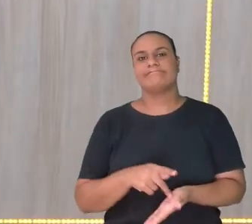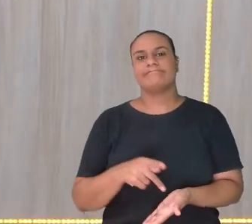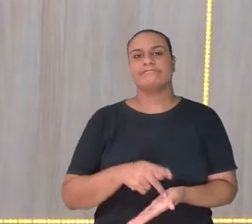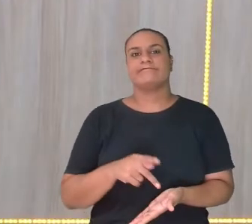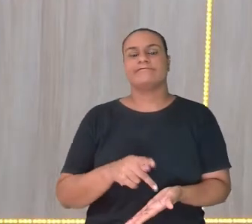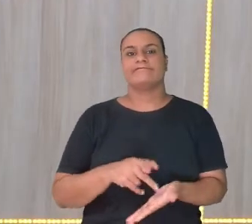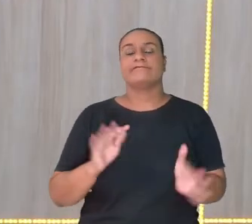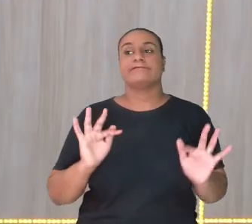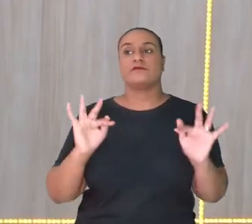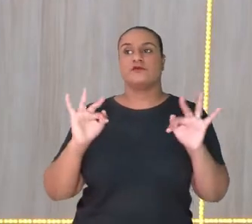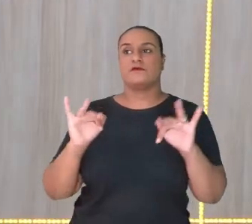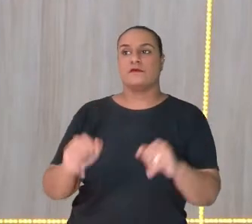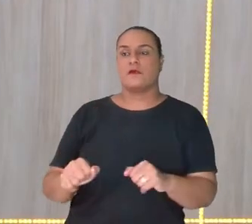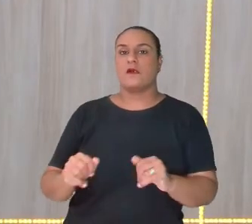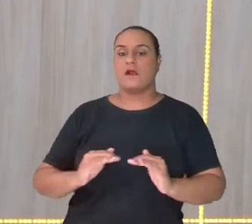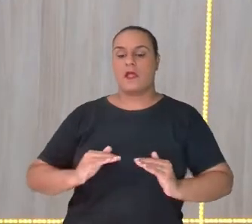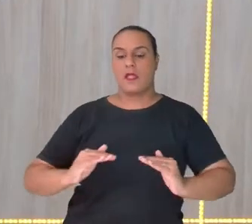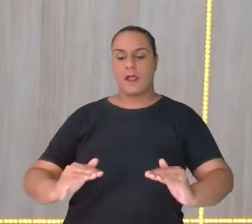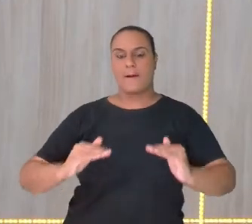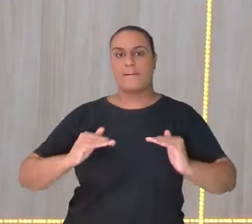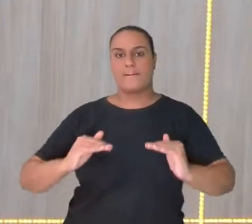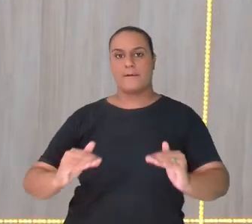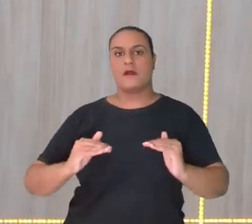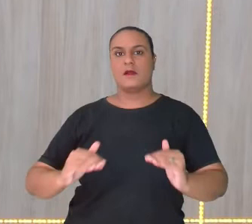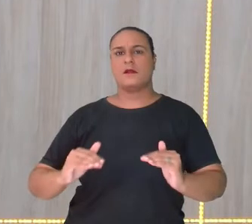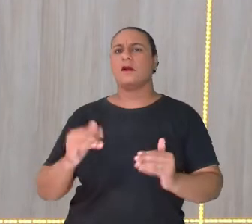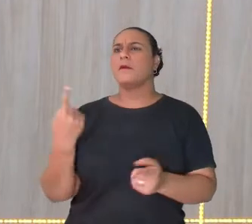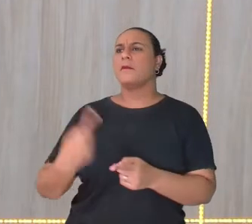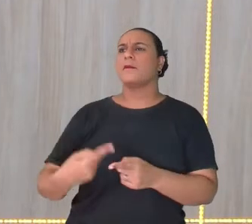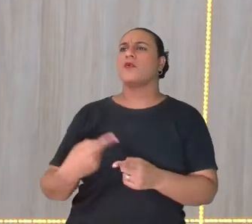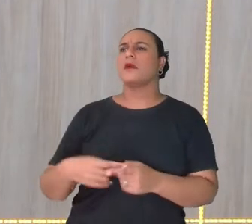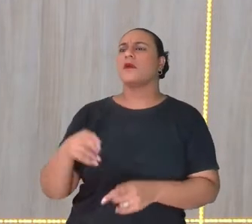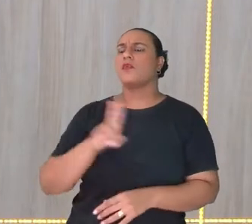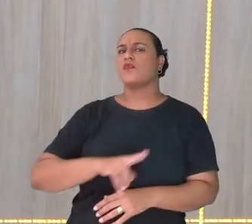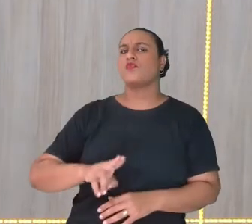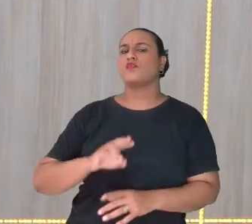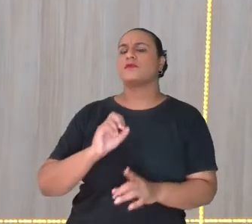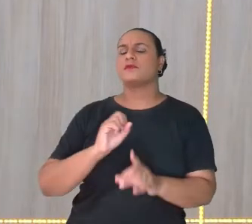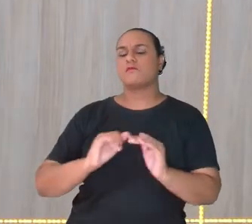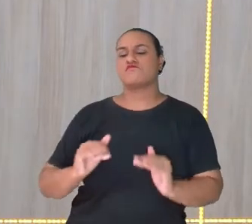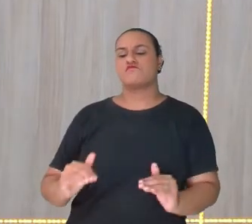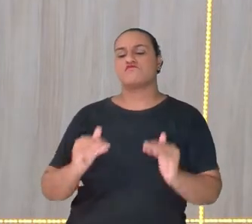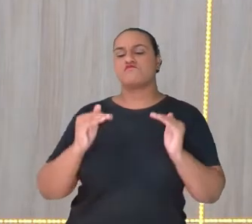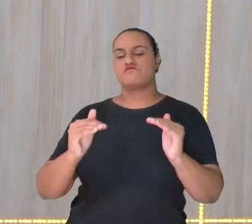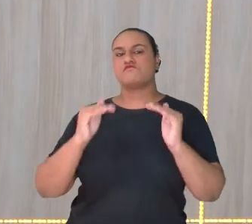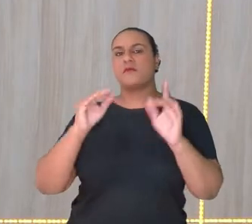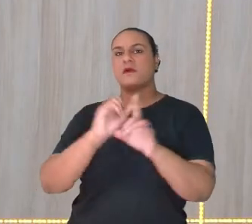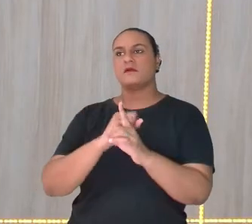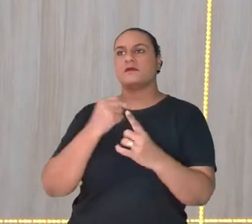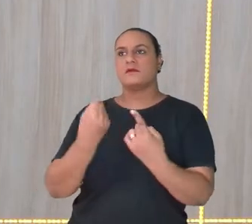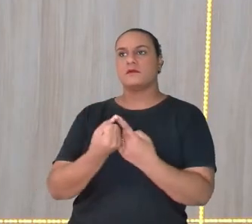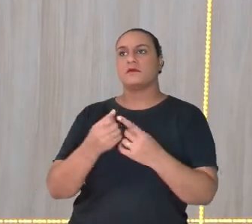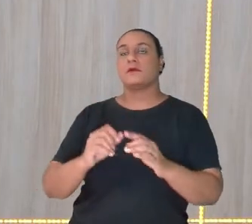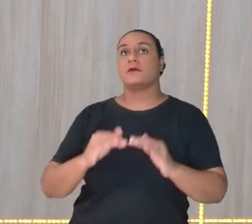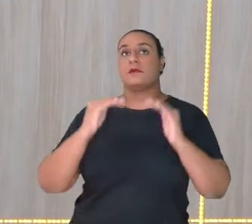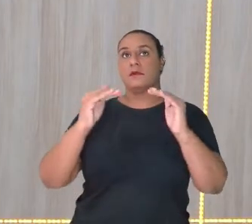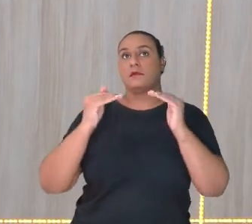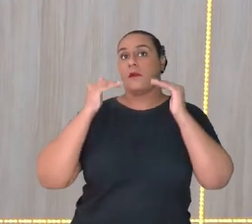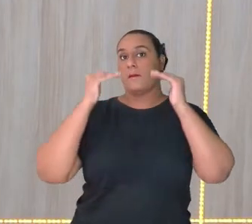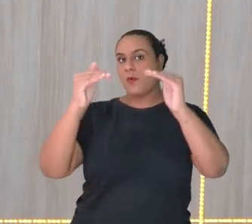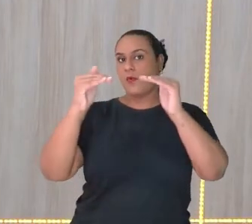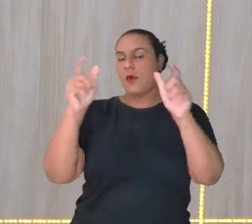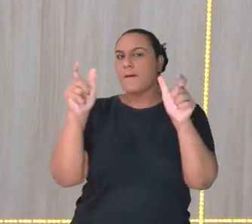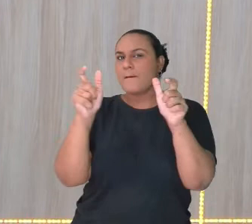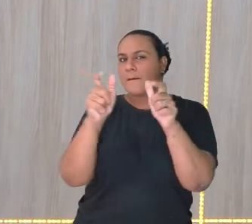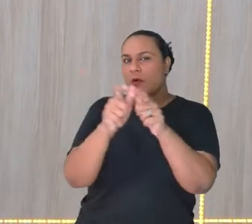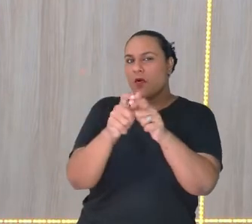E no final, ó, na base, veja, por que é que a gente usa a pirâmide social? Observa, quem está no topo é minoria,